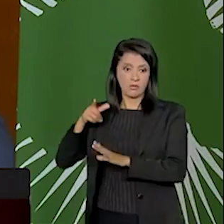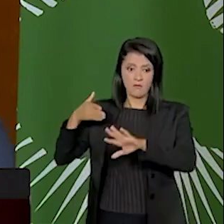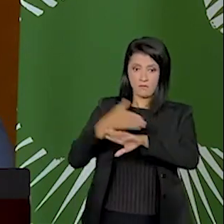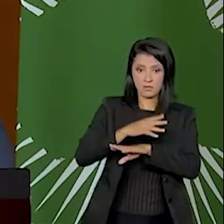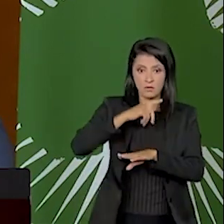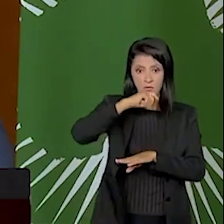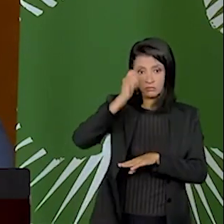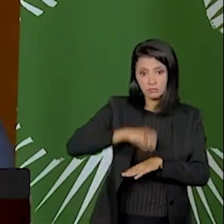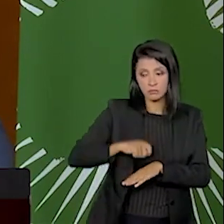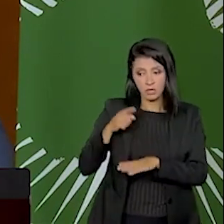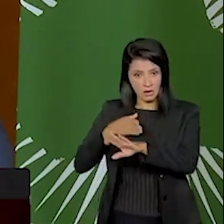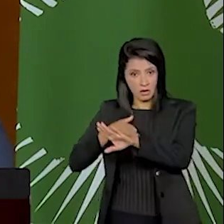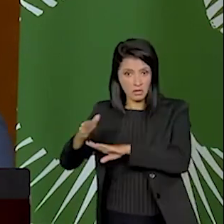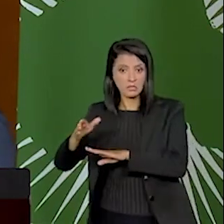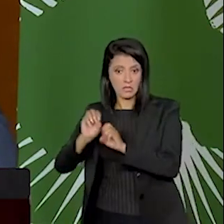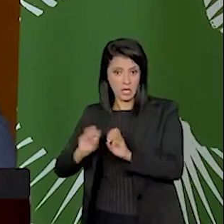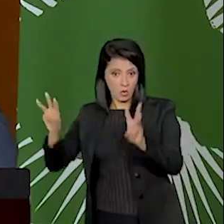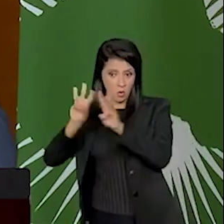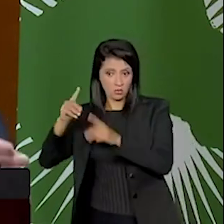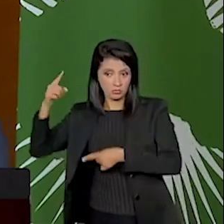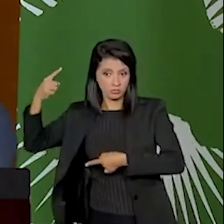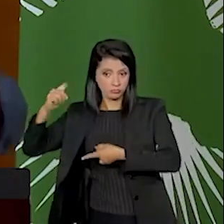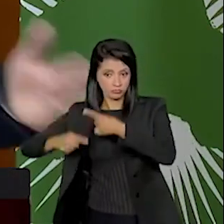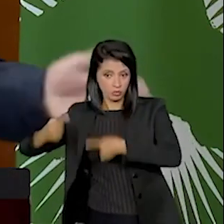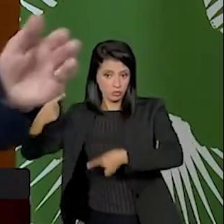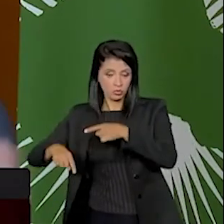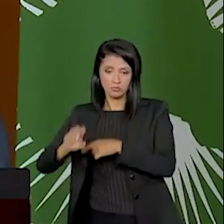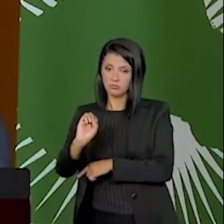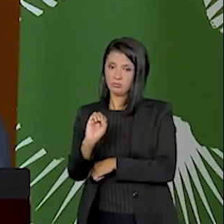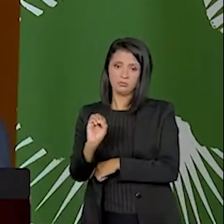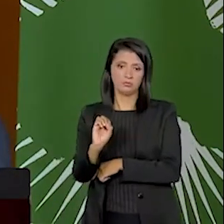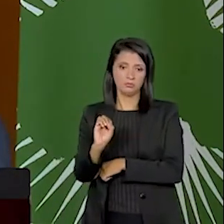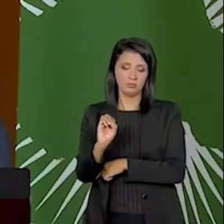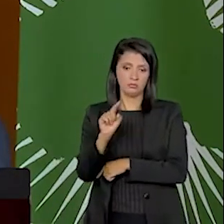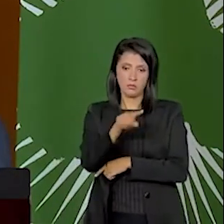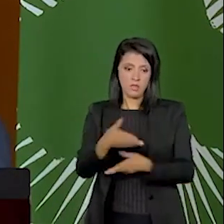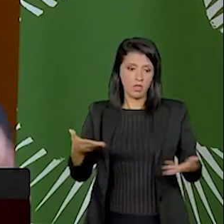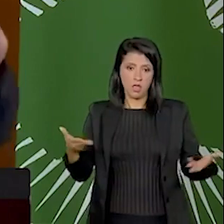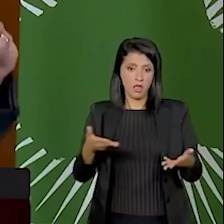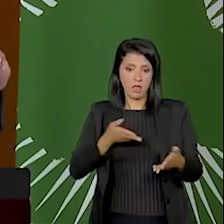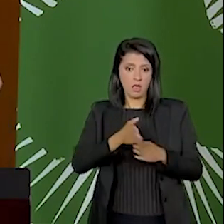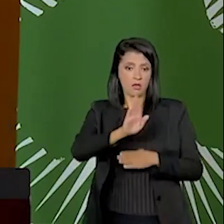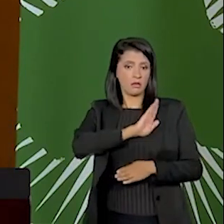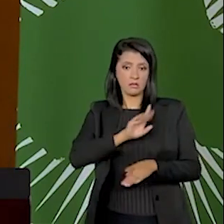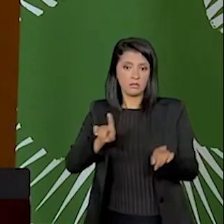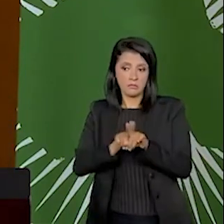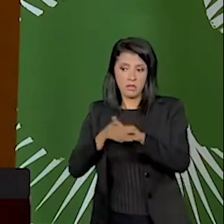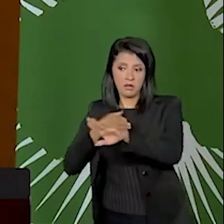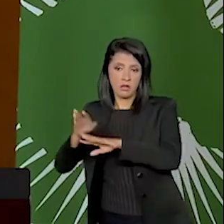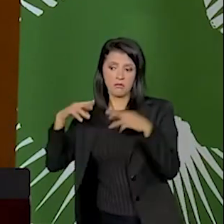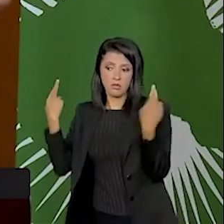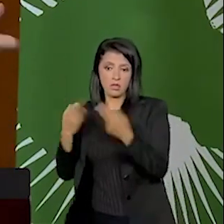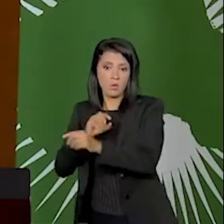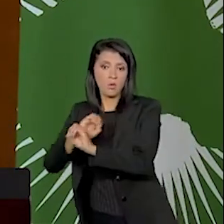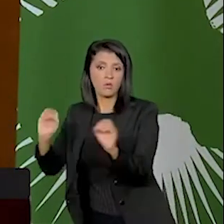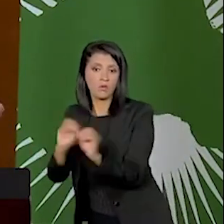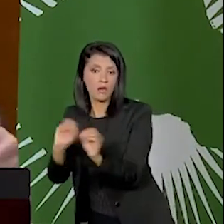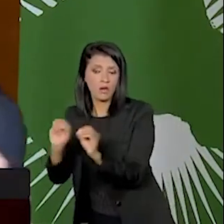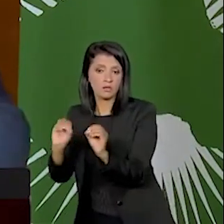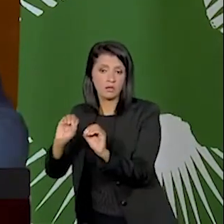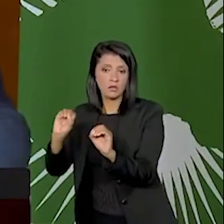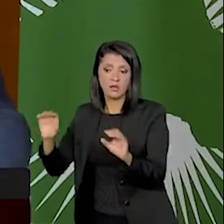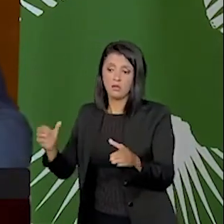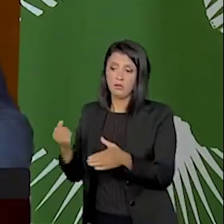pelo Conselho de Segurança da ONU e a de gada não passou pelo Conselho de Segurança da ONU ali a decisão tomada pelo